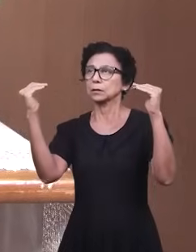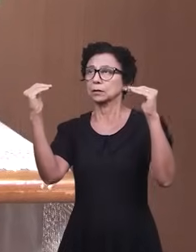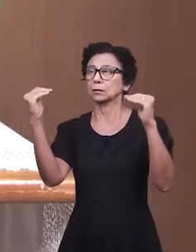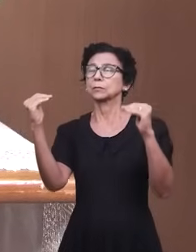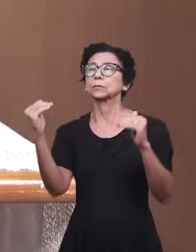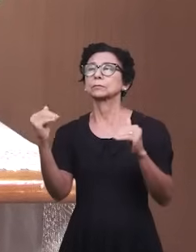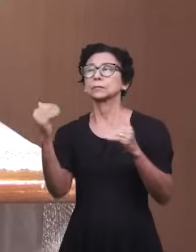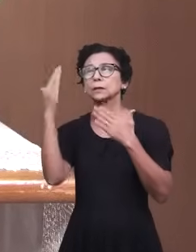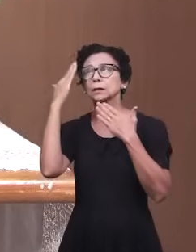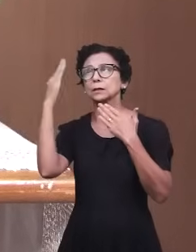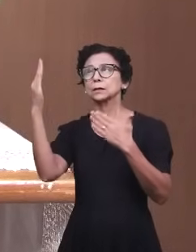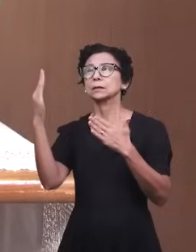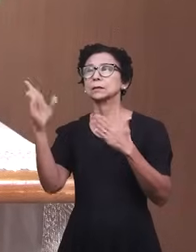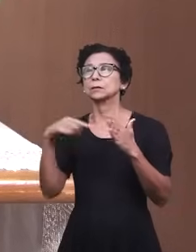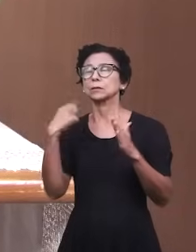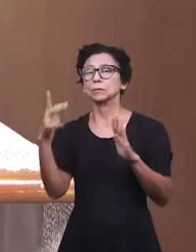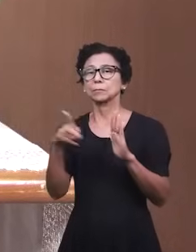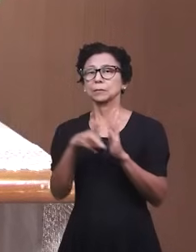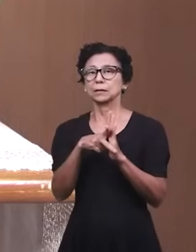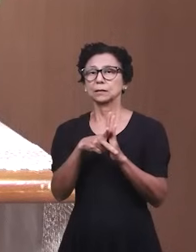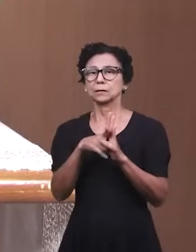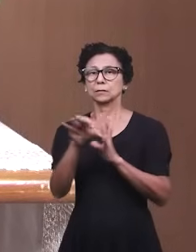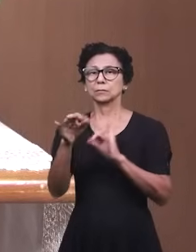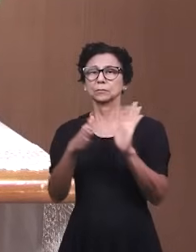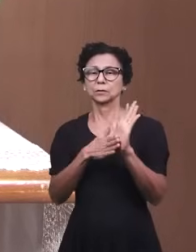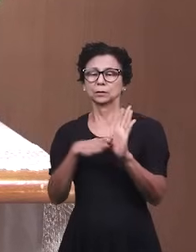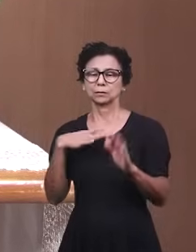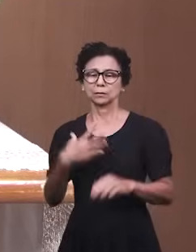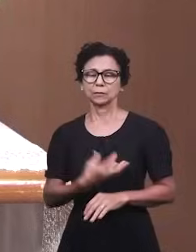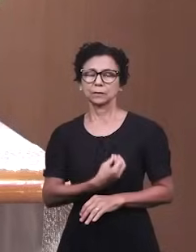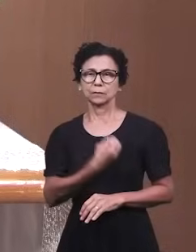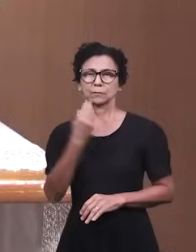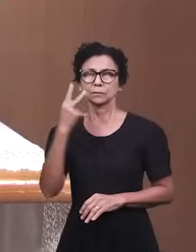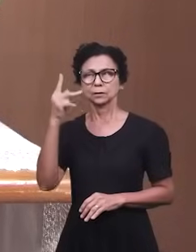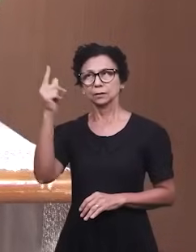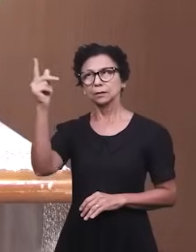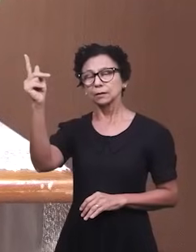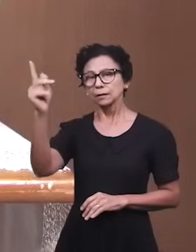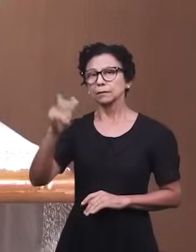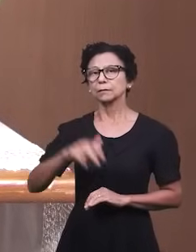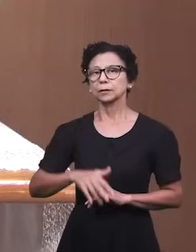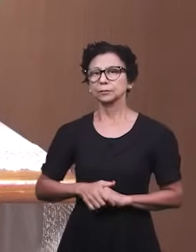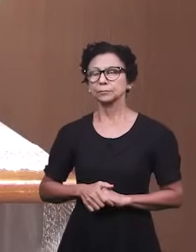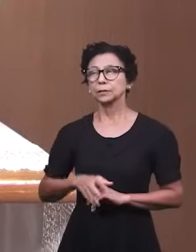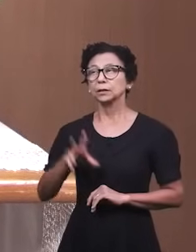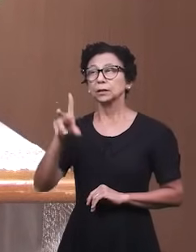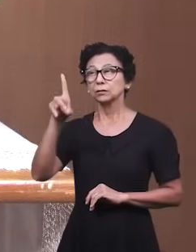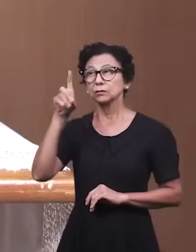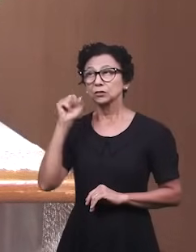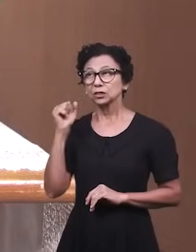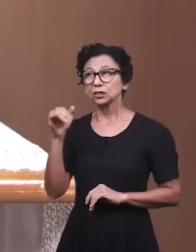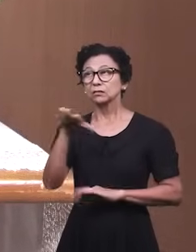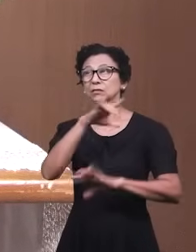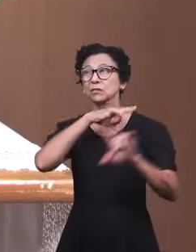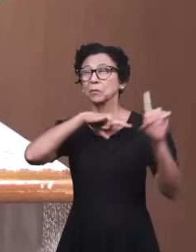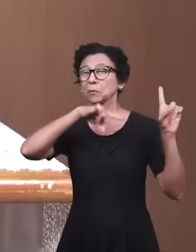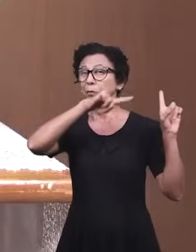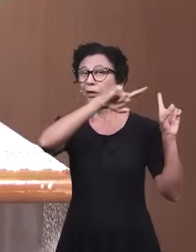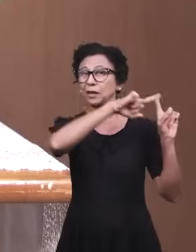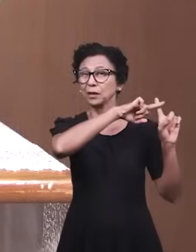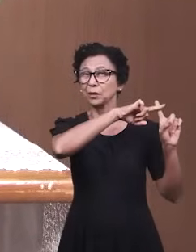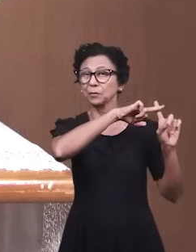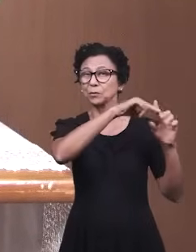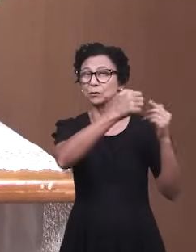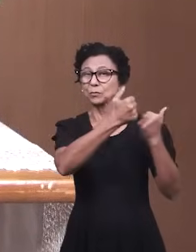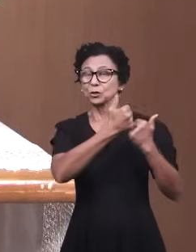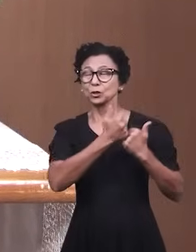fazermos parte de um projeto de vida eterna que é pago, Senhor, com com o preço de uma herança que nós